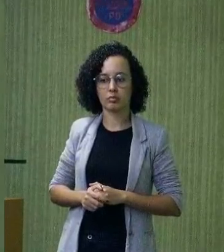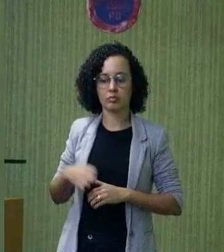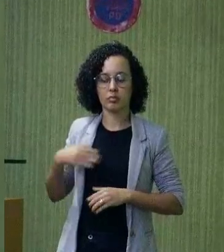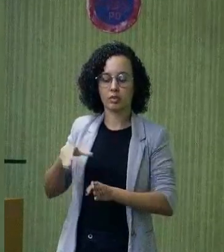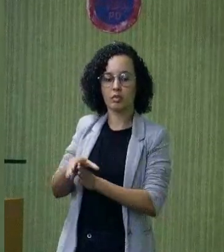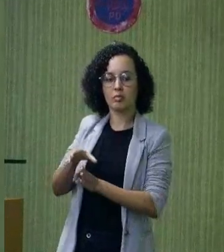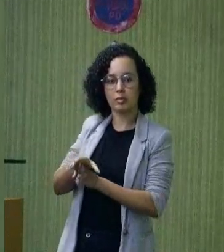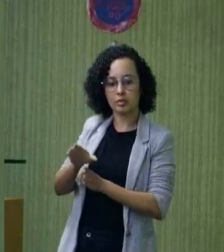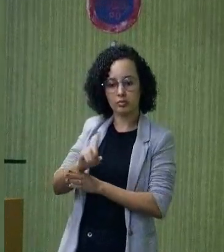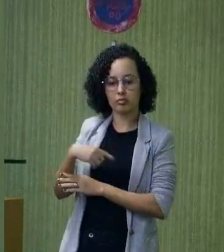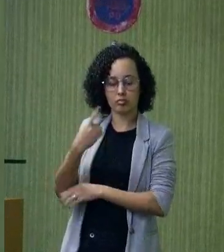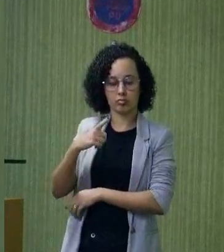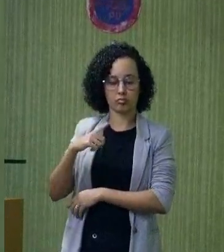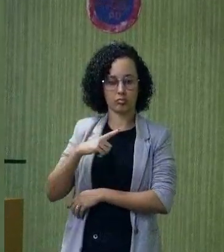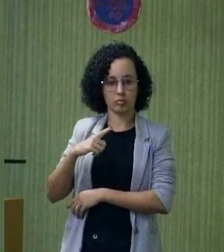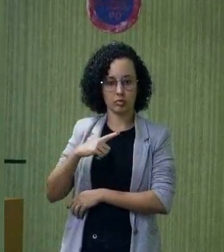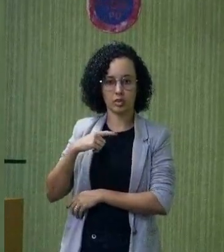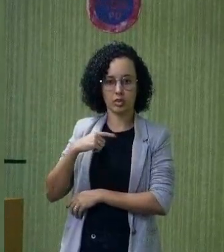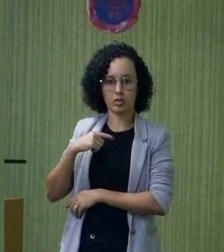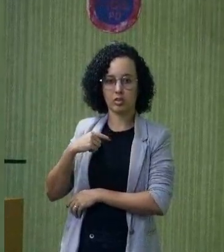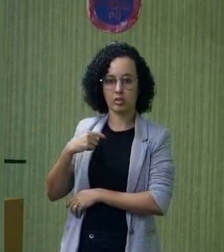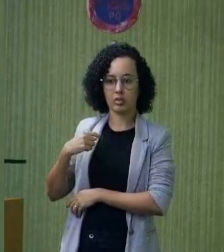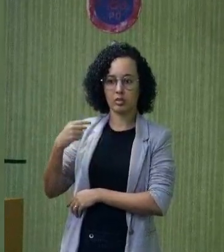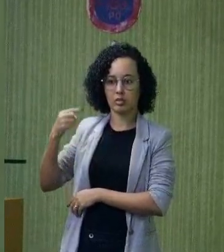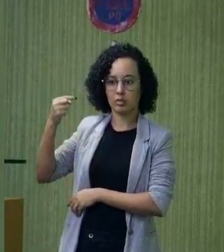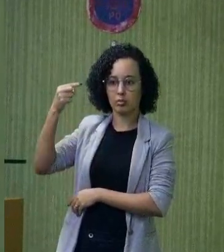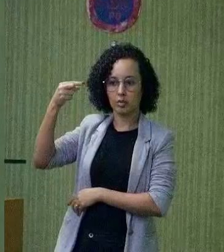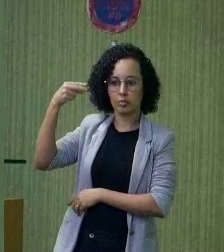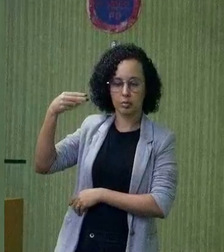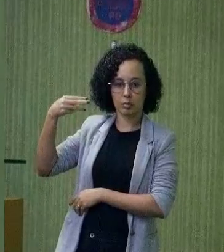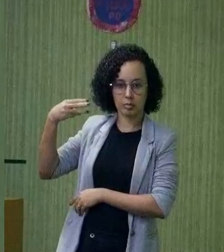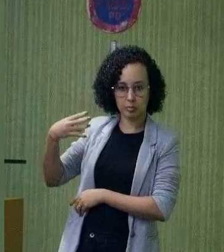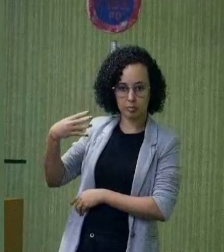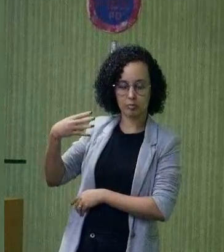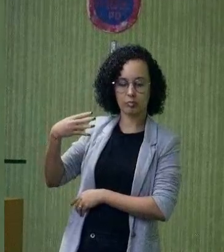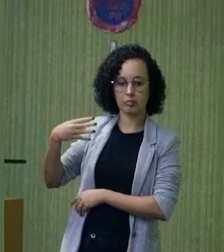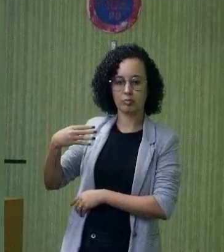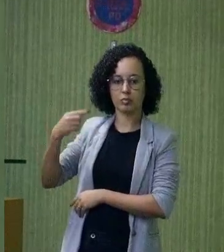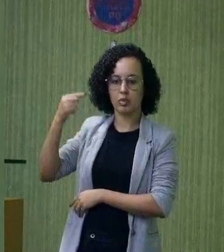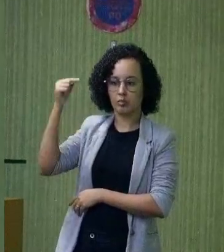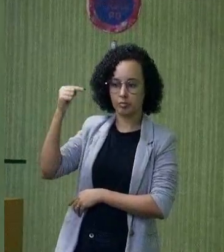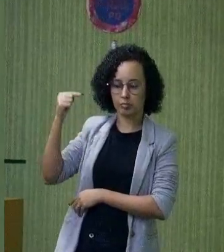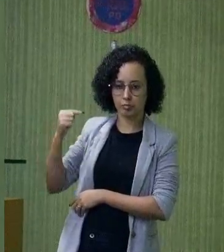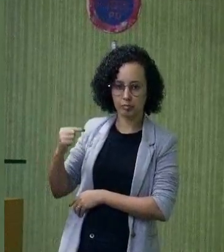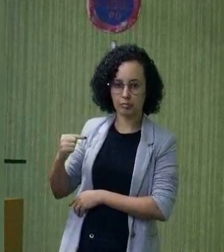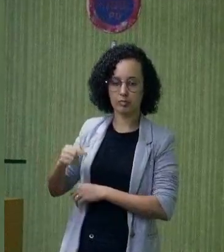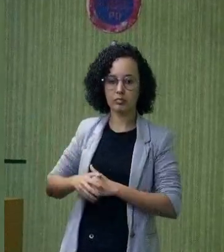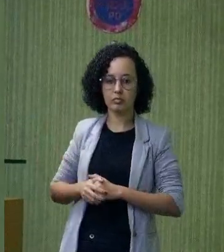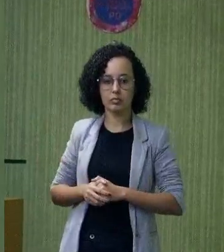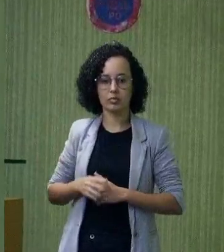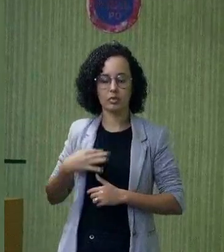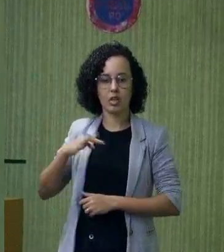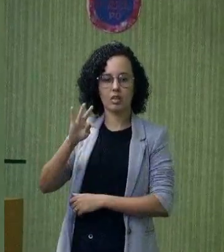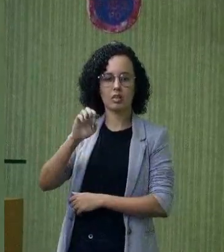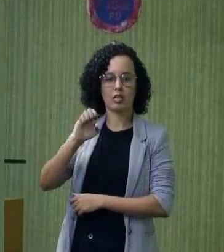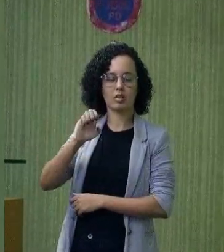recomendações nós temos a Santa Isabel do Rio Negro amaturá a Namã e Juruá e Tefé que não tá aí mas Tefé que mandou o